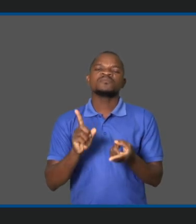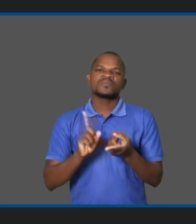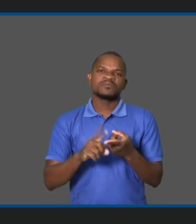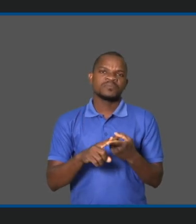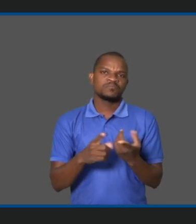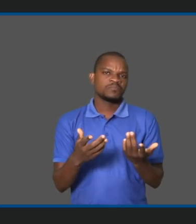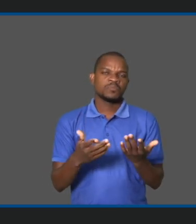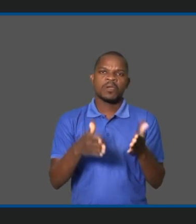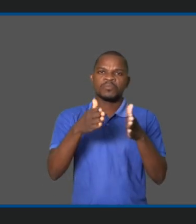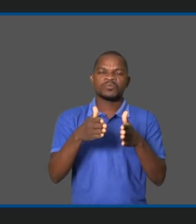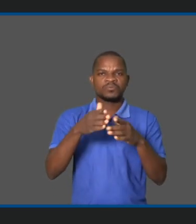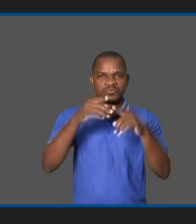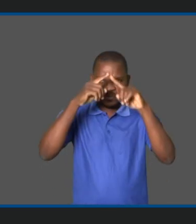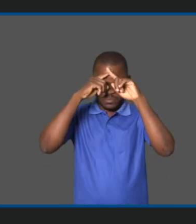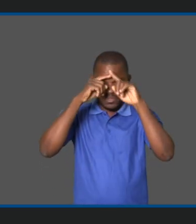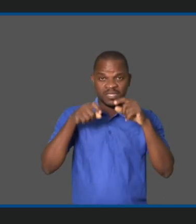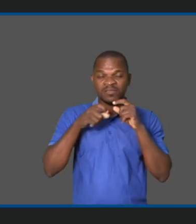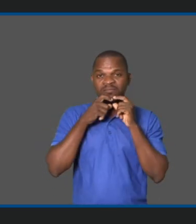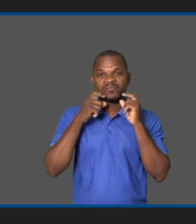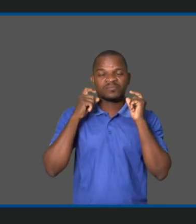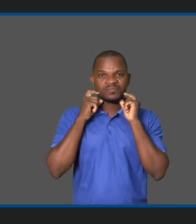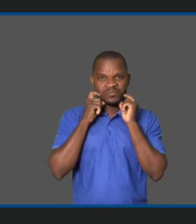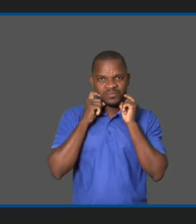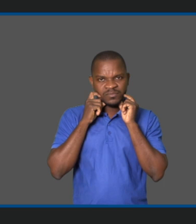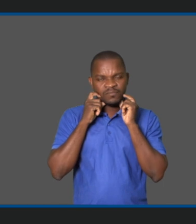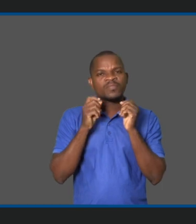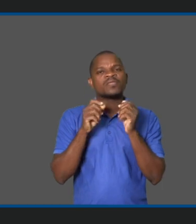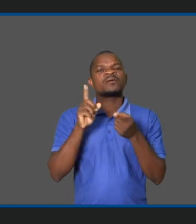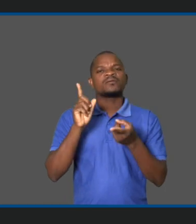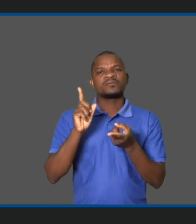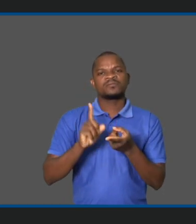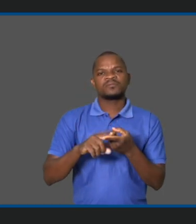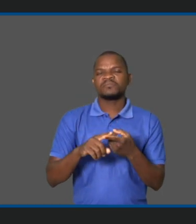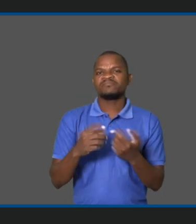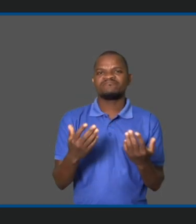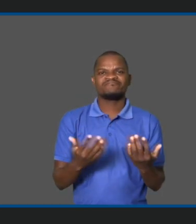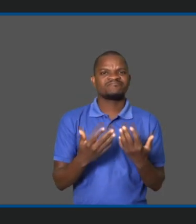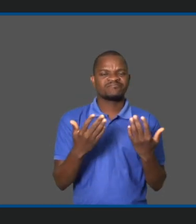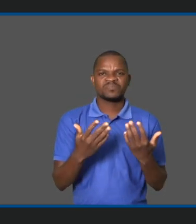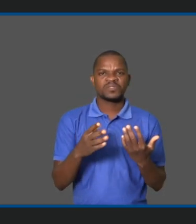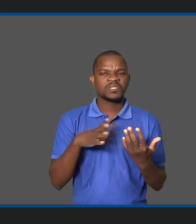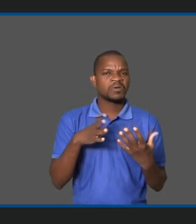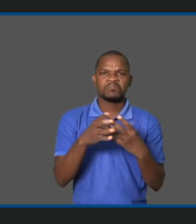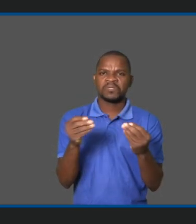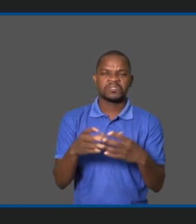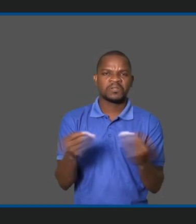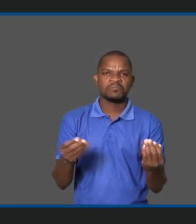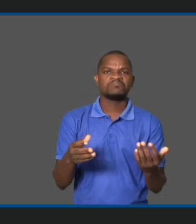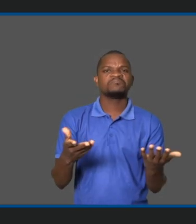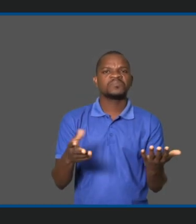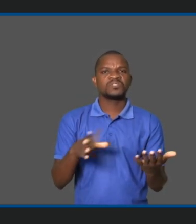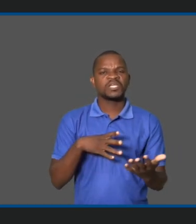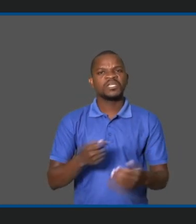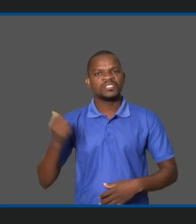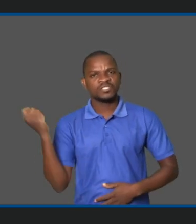e com o instrumento apropriado, o famoso chamboco, a arma. Quer dizer,